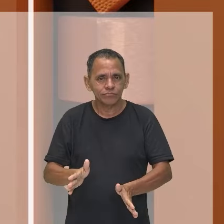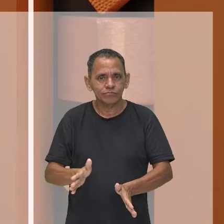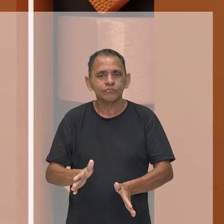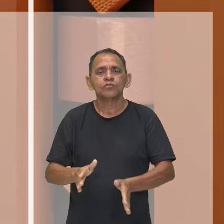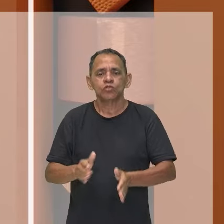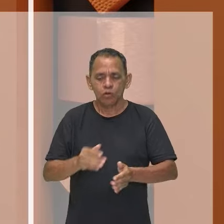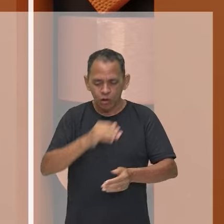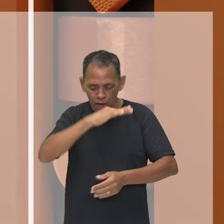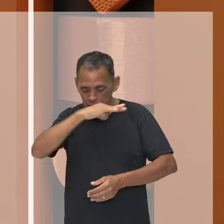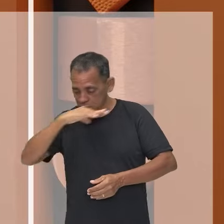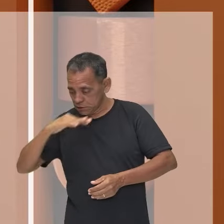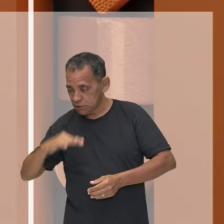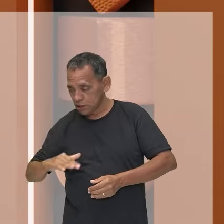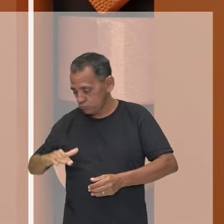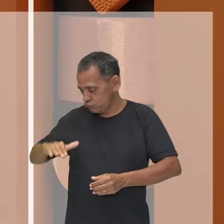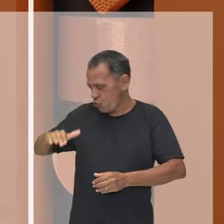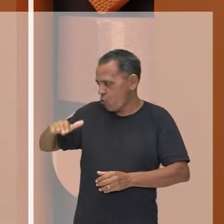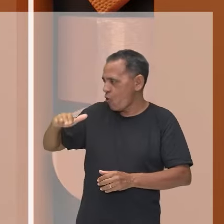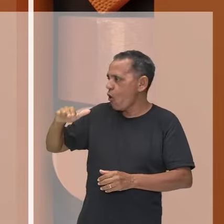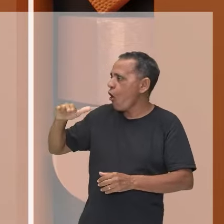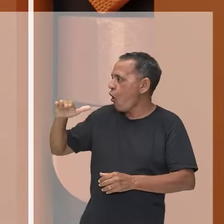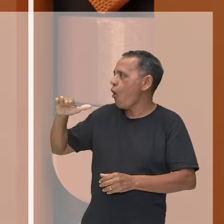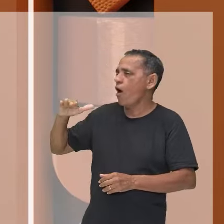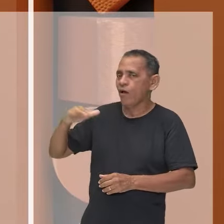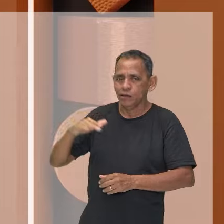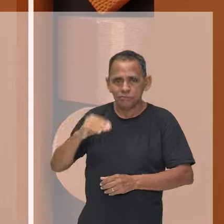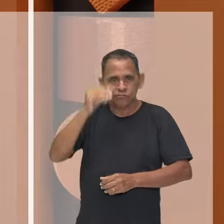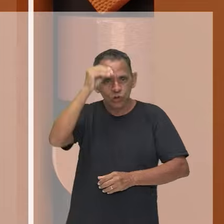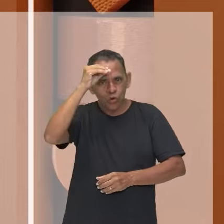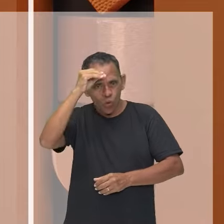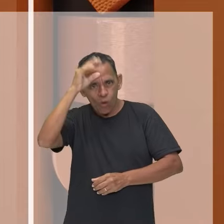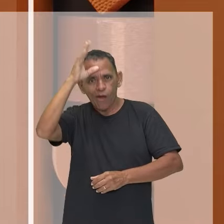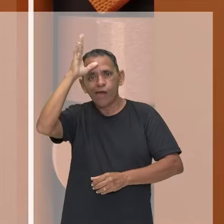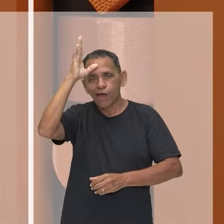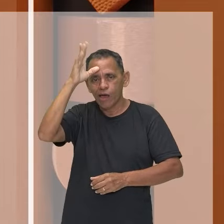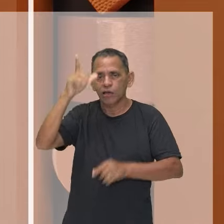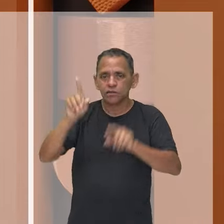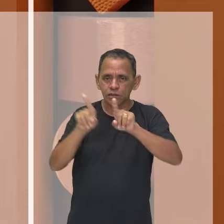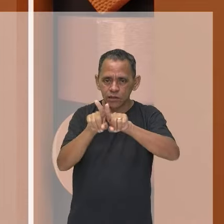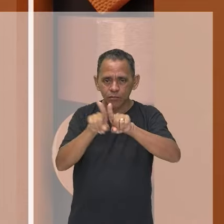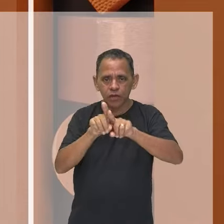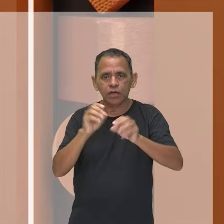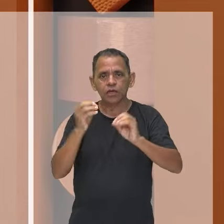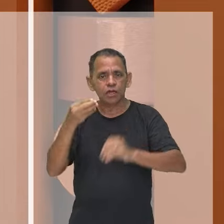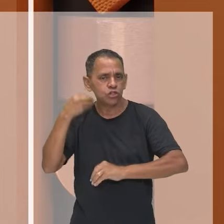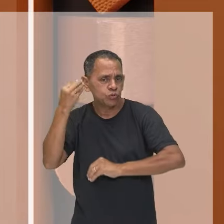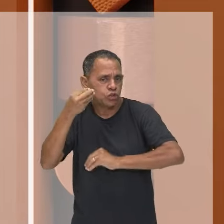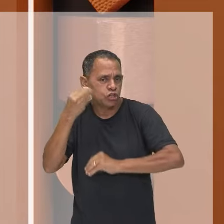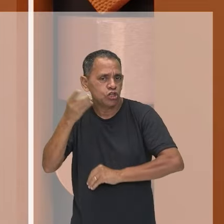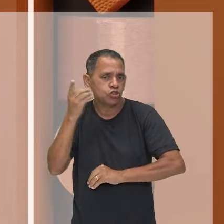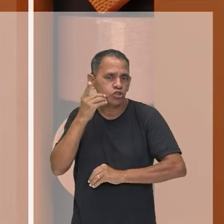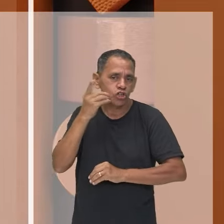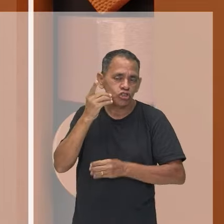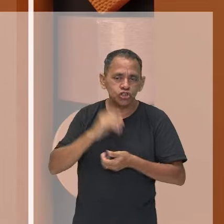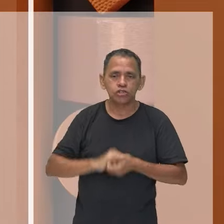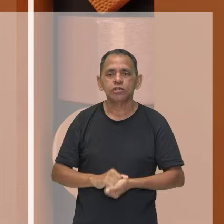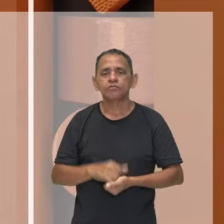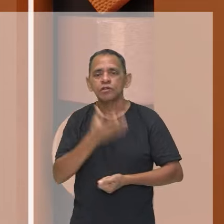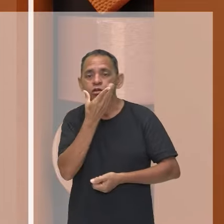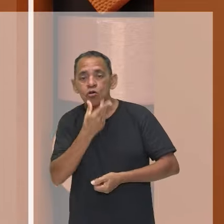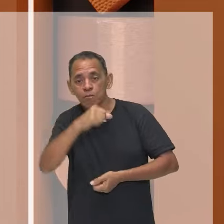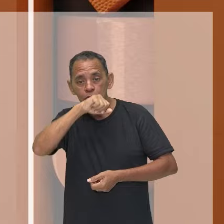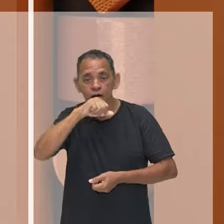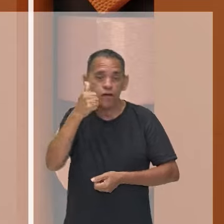desse nosso existir, a gente começa a aprender com o papai, com a mamãe, com os nossos avós,